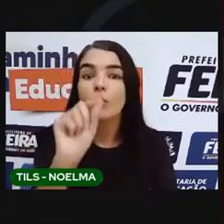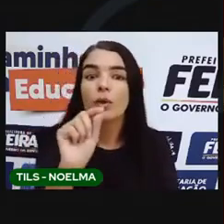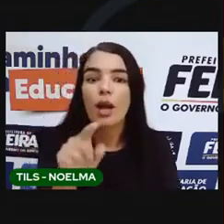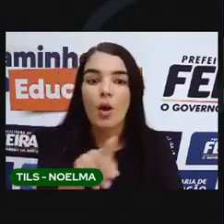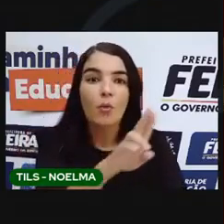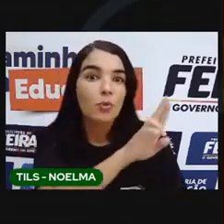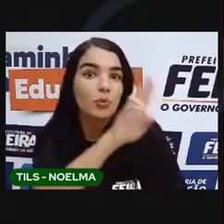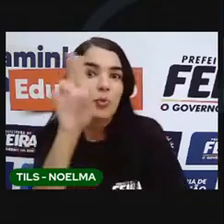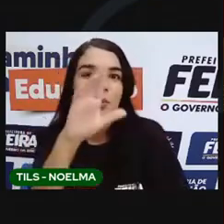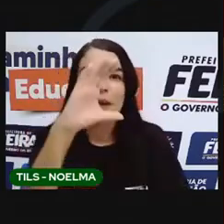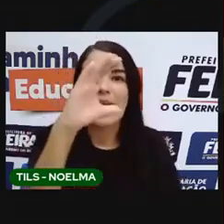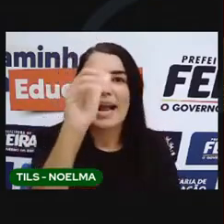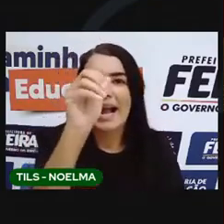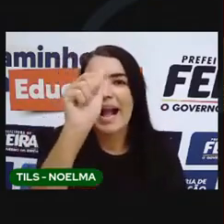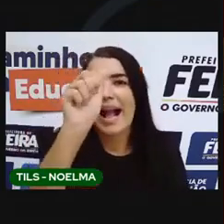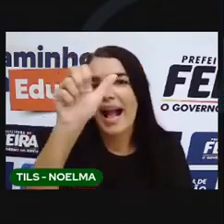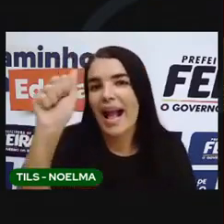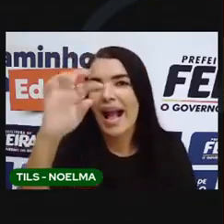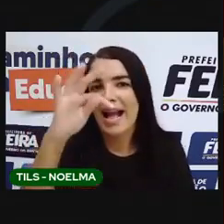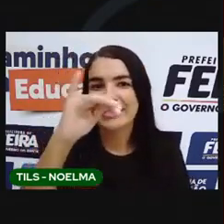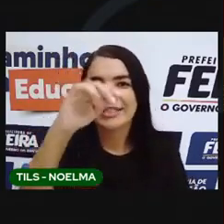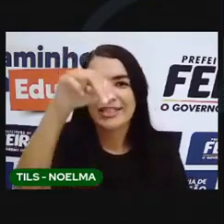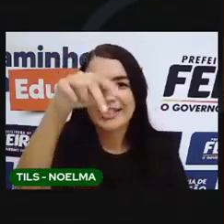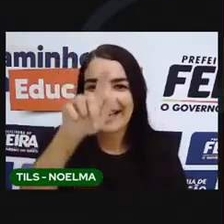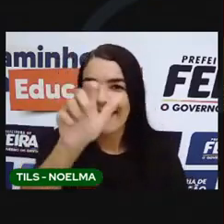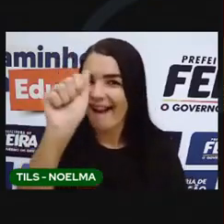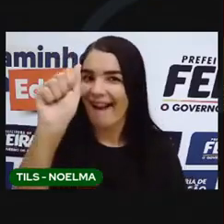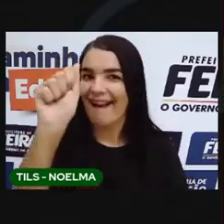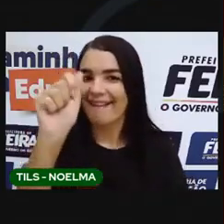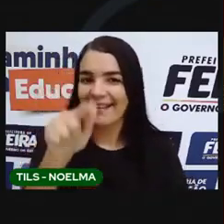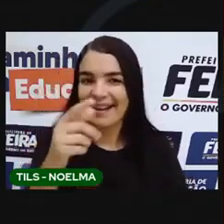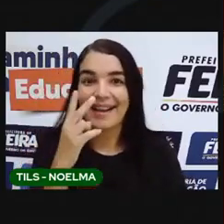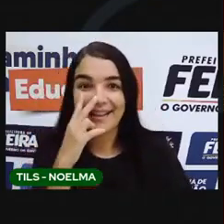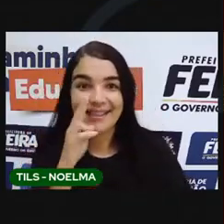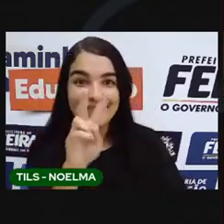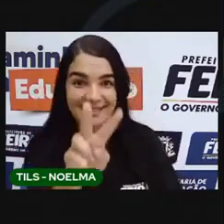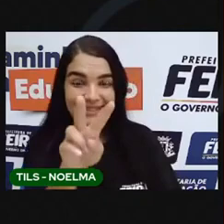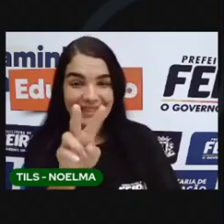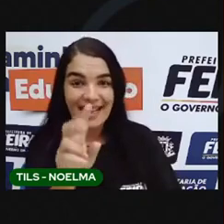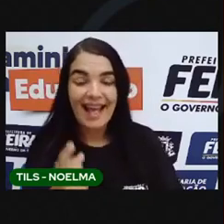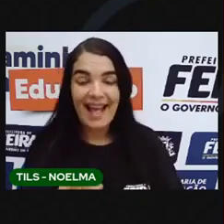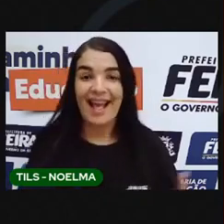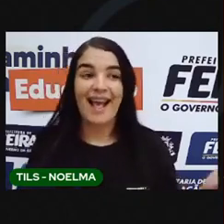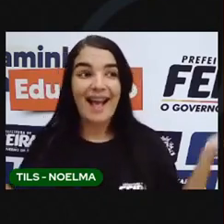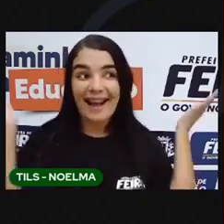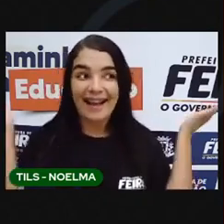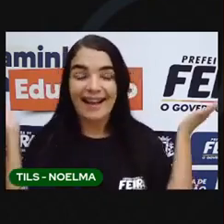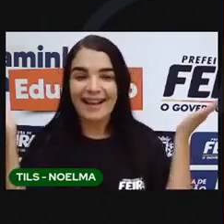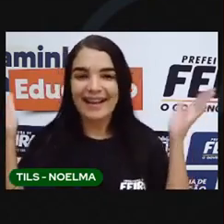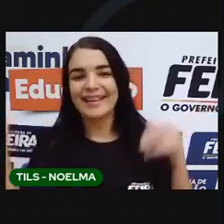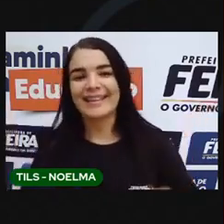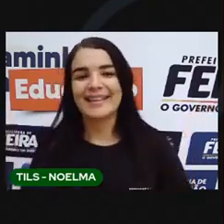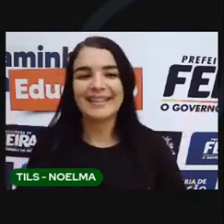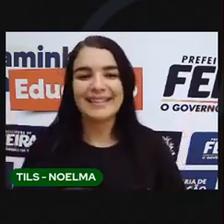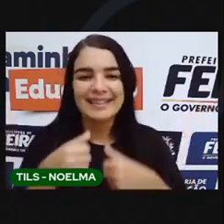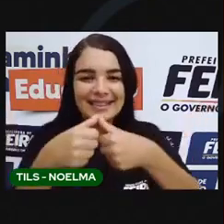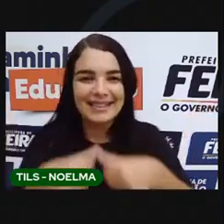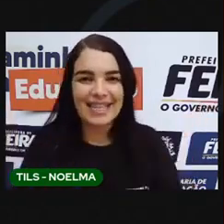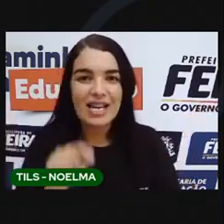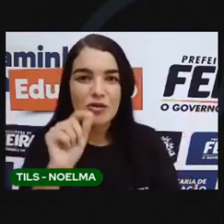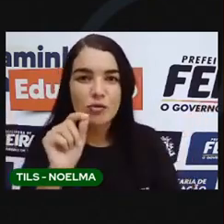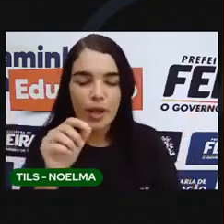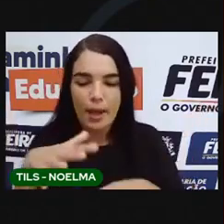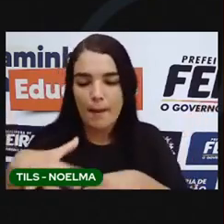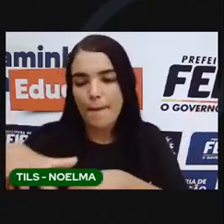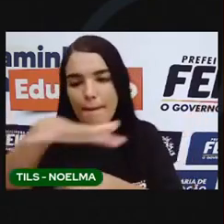aqui, onde a Pro está, a Caatinga. O bioma Caatinga é o ecossistema